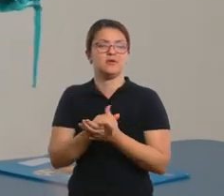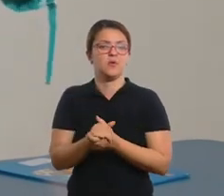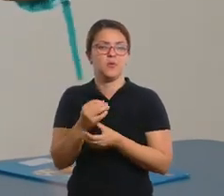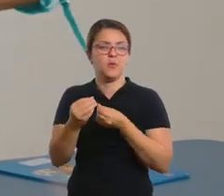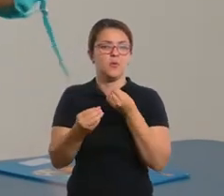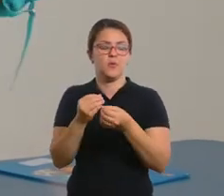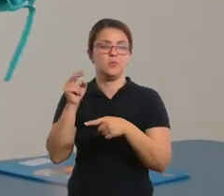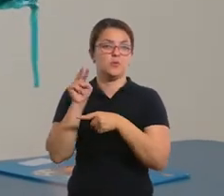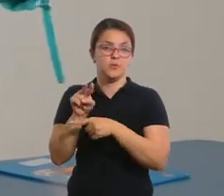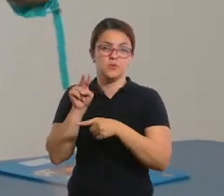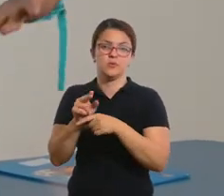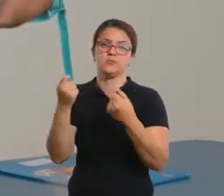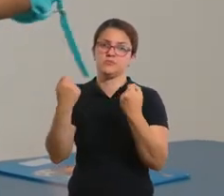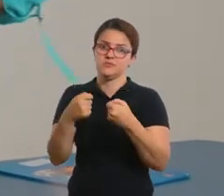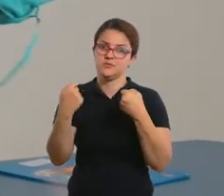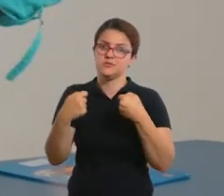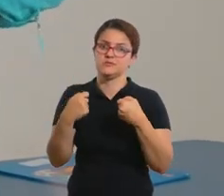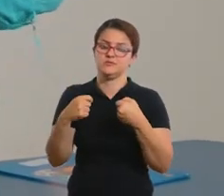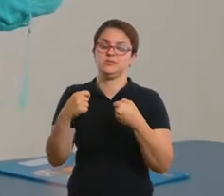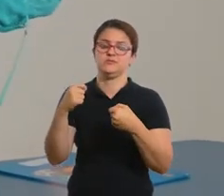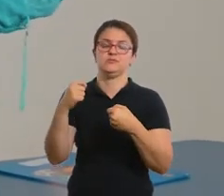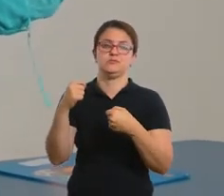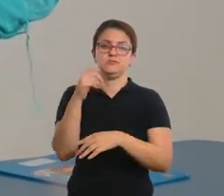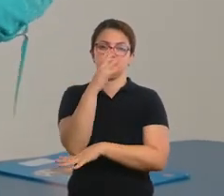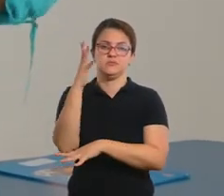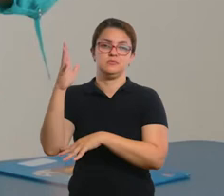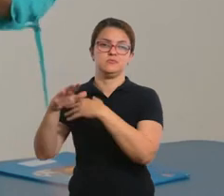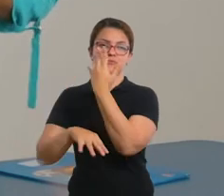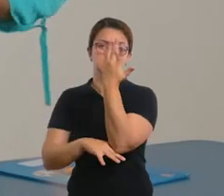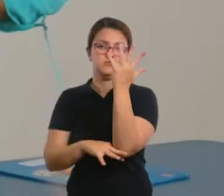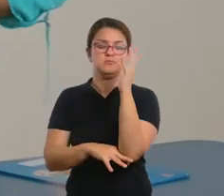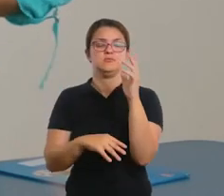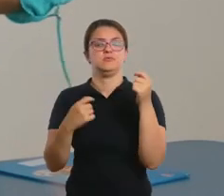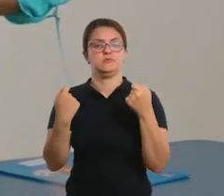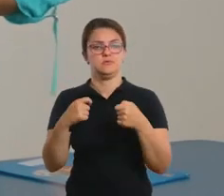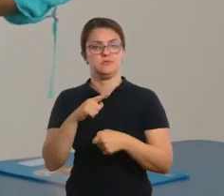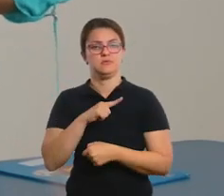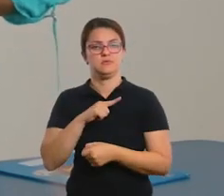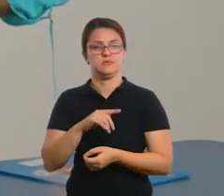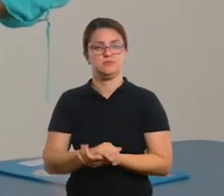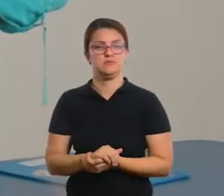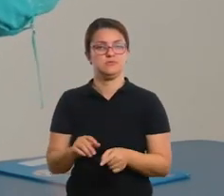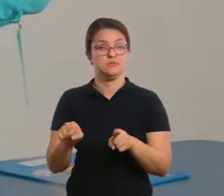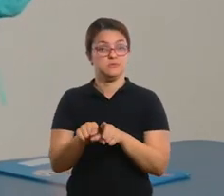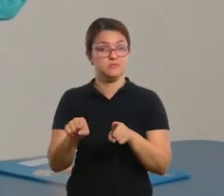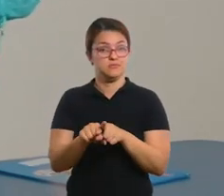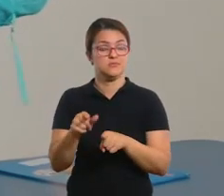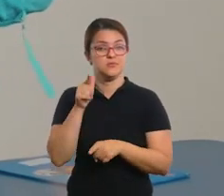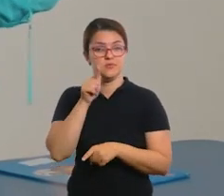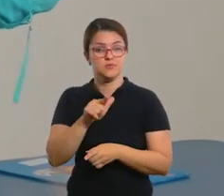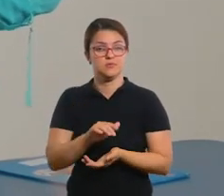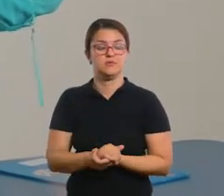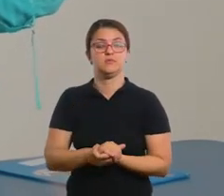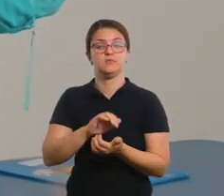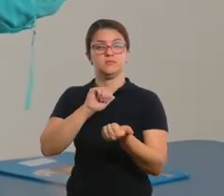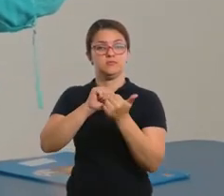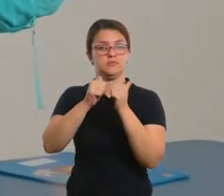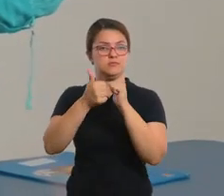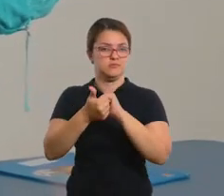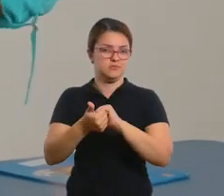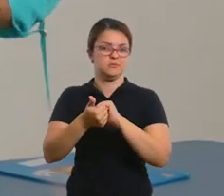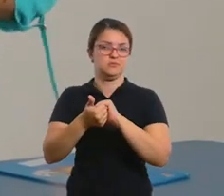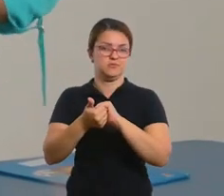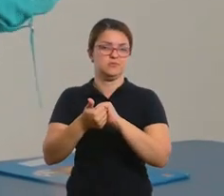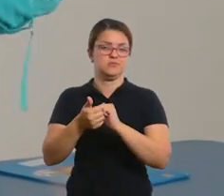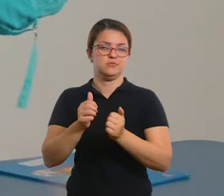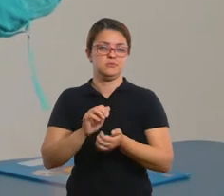meio ambiente e do cuidado que a gente precisa ter com o meio ambiente. E aí a gente também conseguiu fazer a adaptação para a